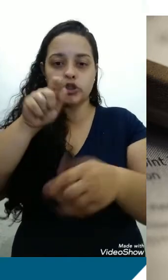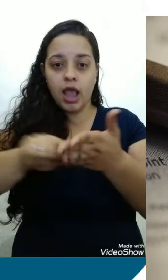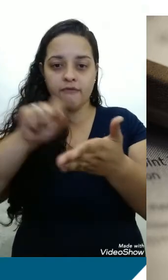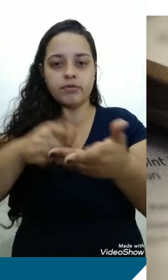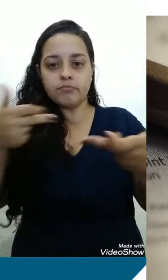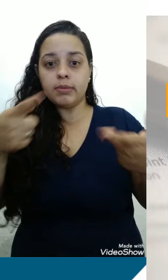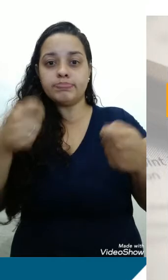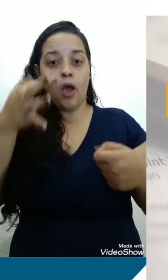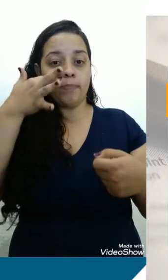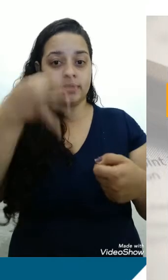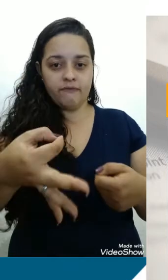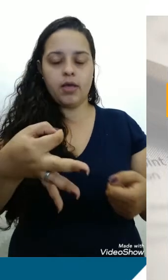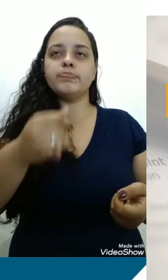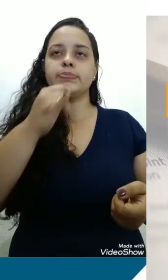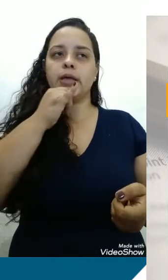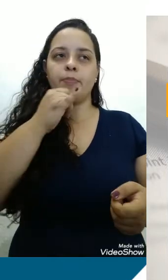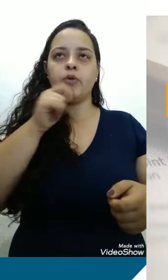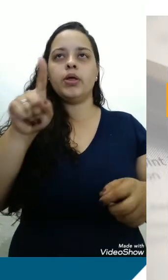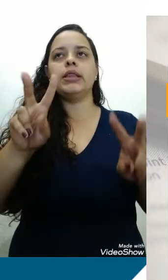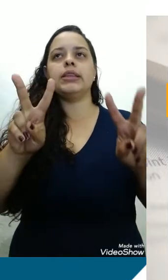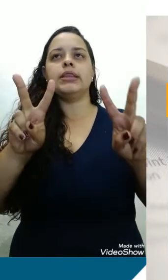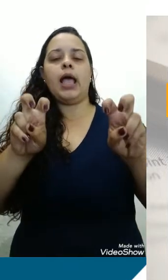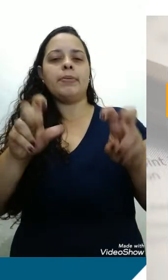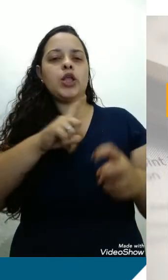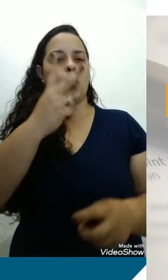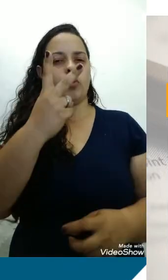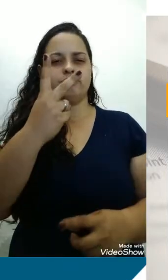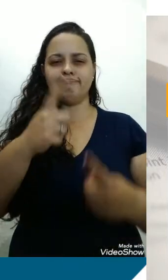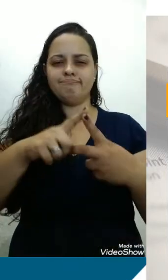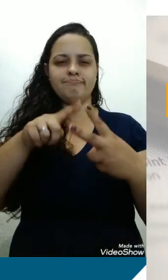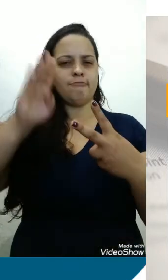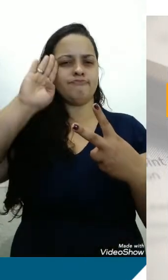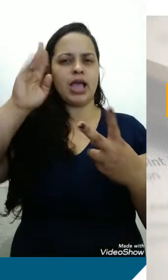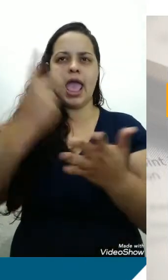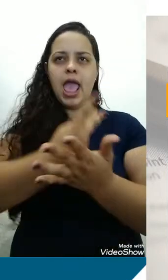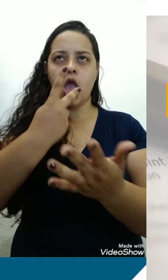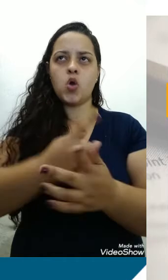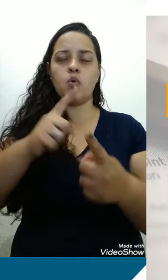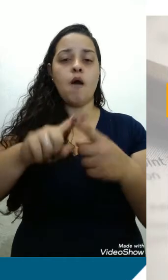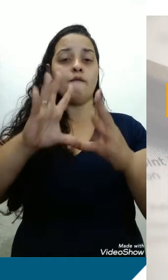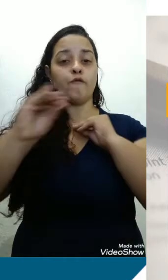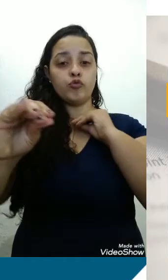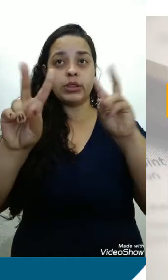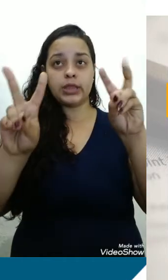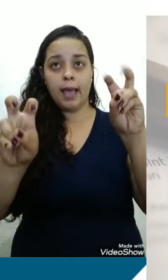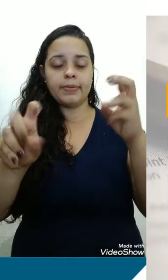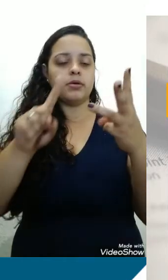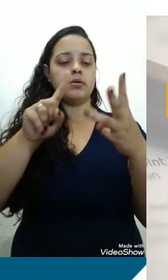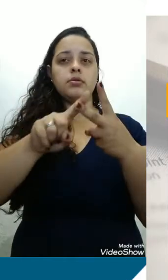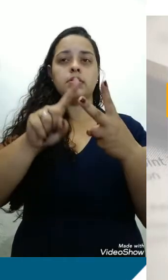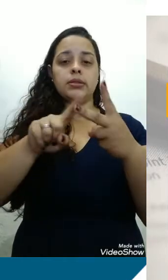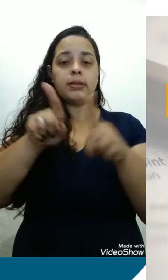redação. Com relação ao tema, nós temos dois principais erros: a fuga ao tema e o tangenciamento do tema.